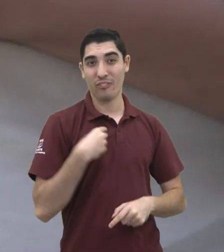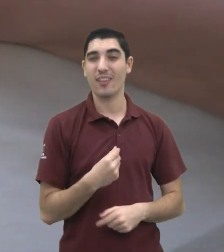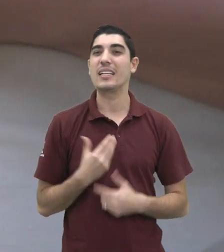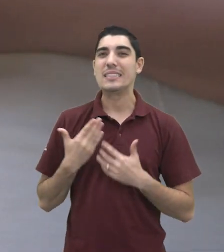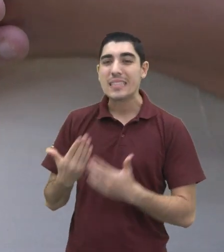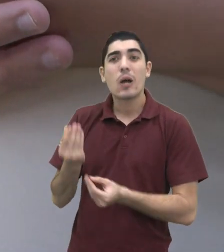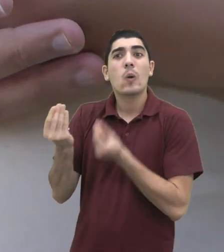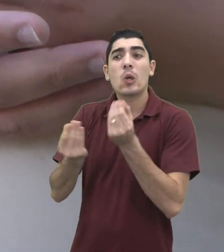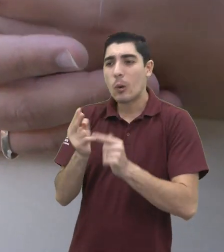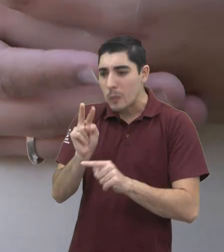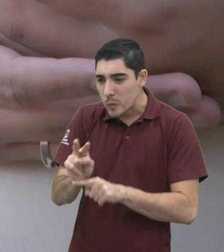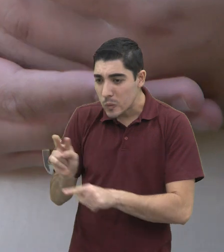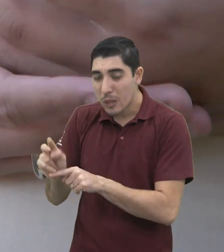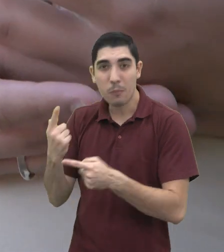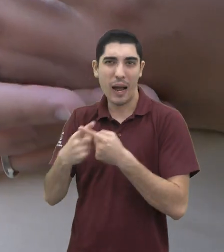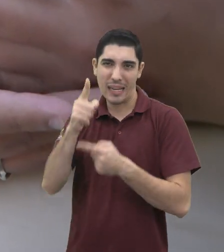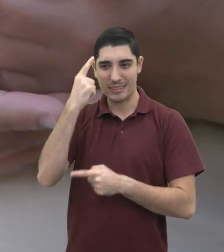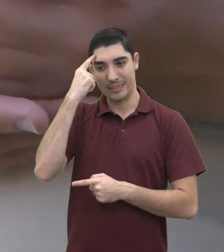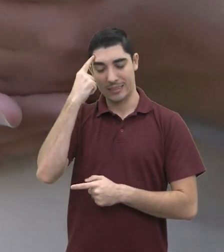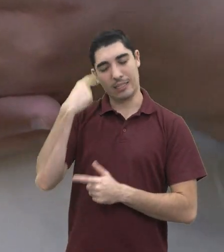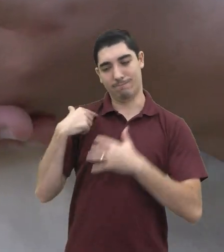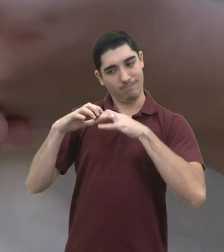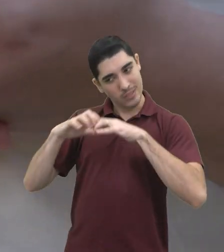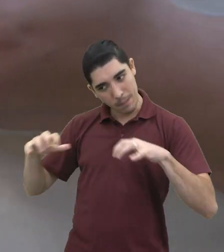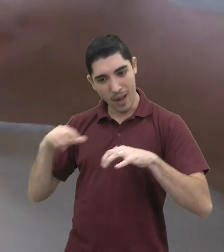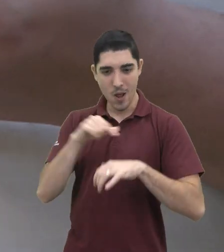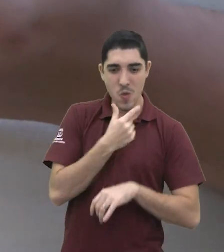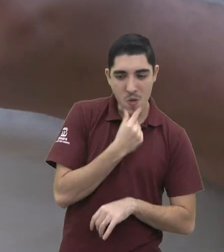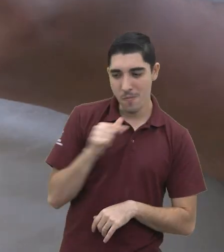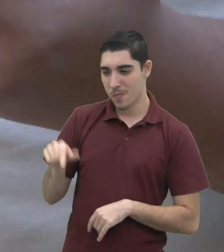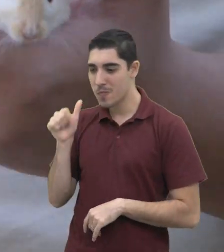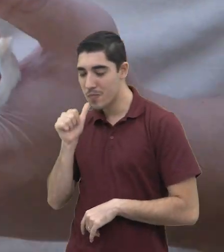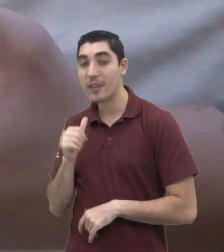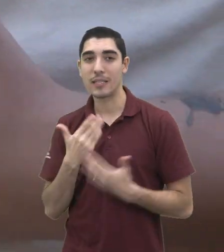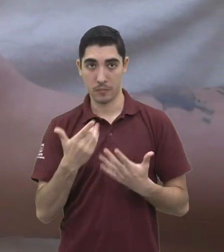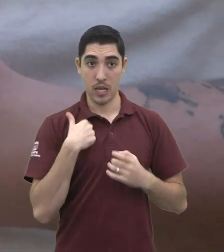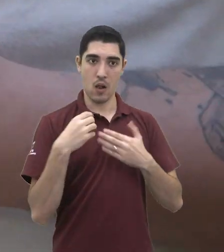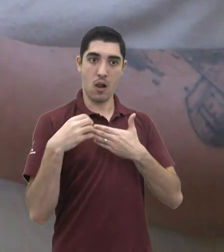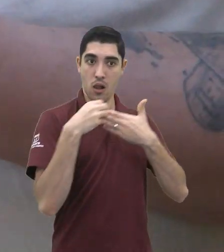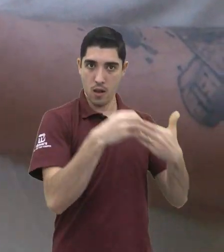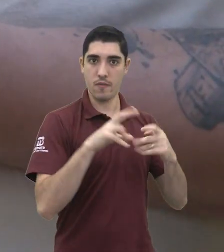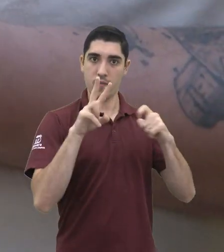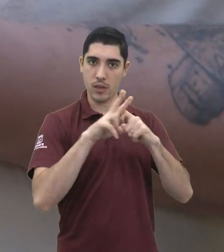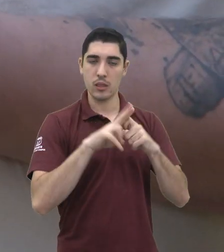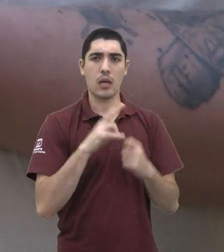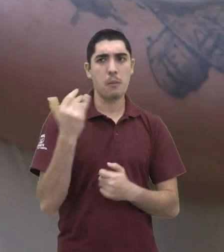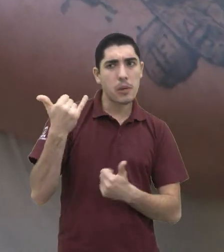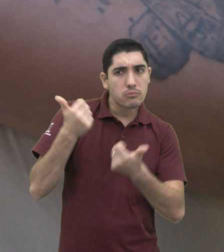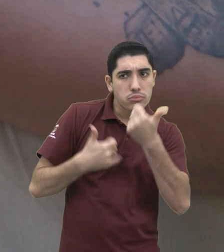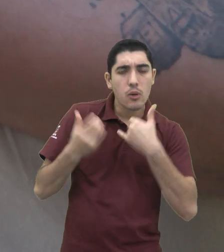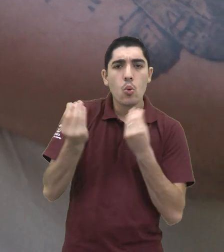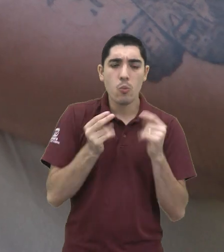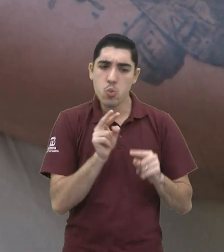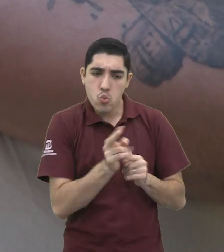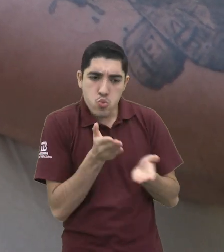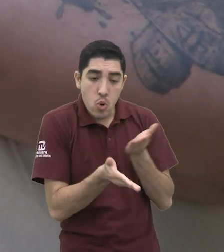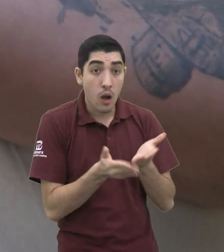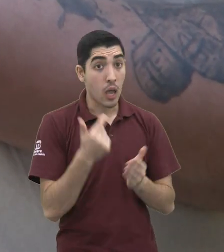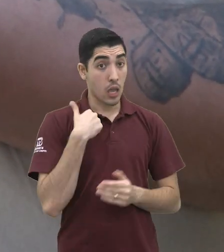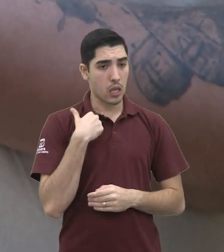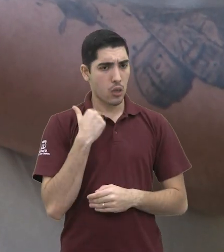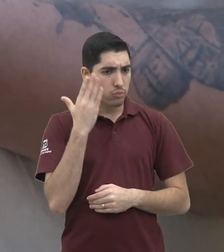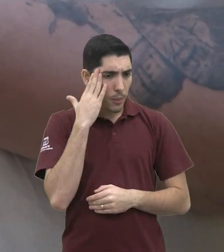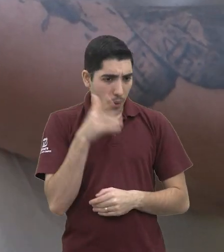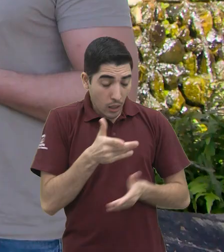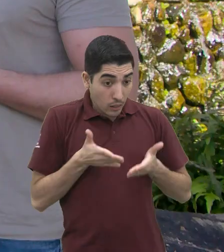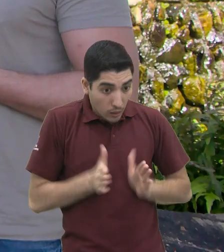dessa galera toda, que daí você começou a ter mais esse cuidado de separar macho e fêmea, né? É, então, aí eu levei na veterinária pra ver como que cuidava. Porque eu só